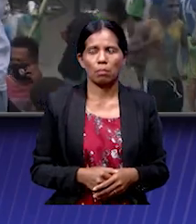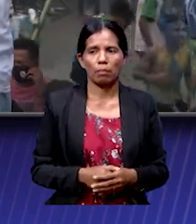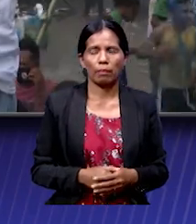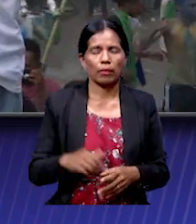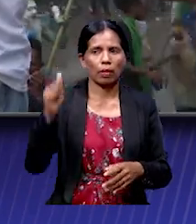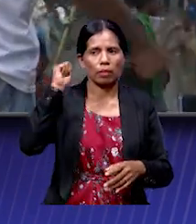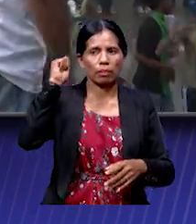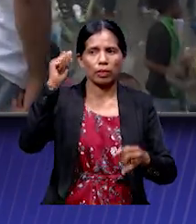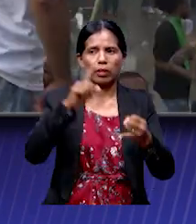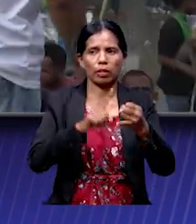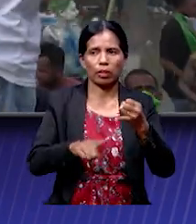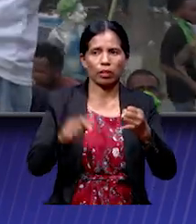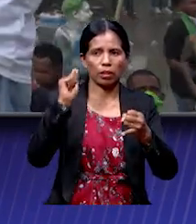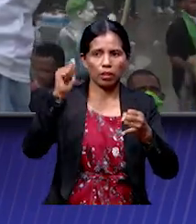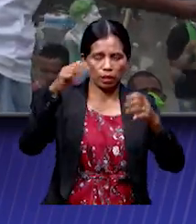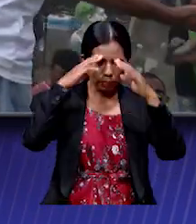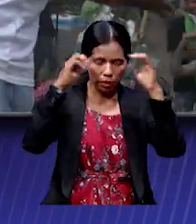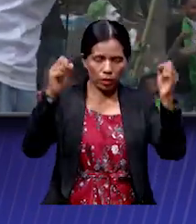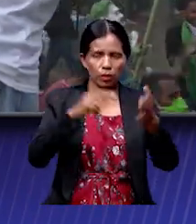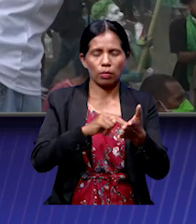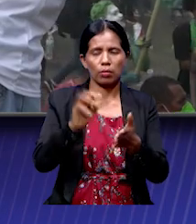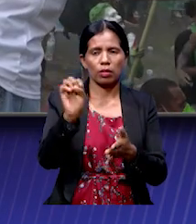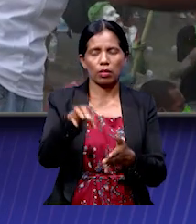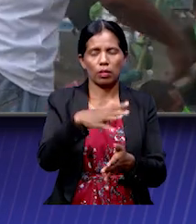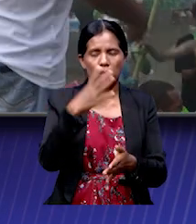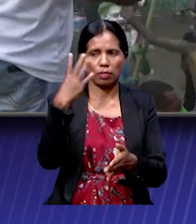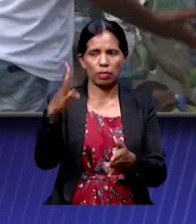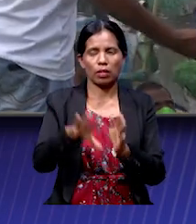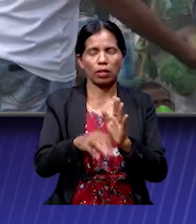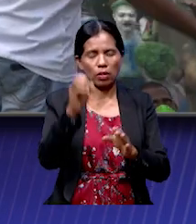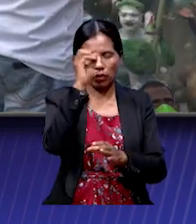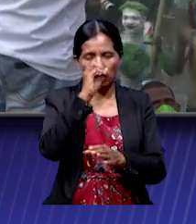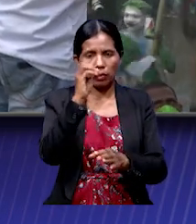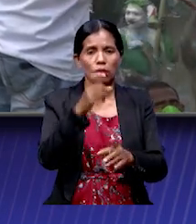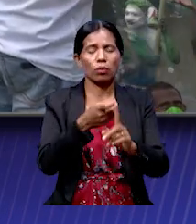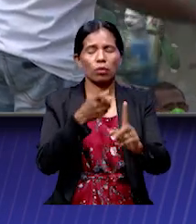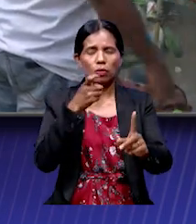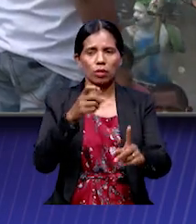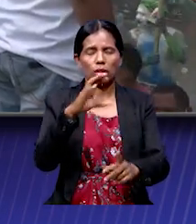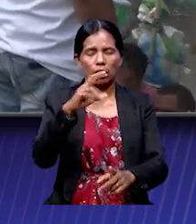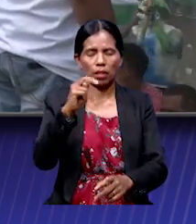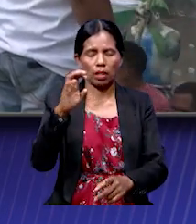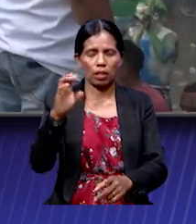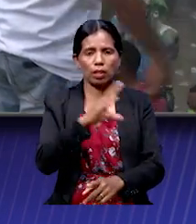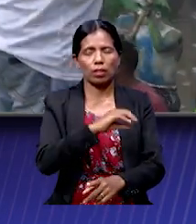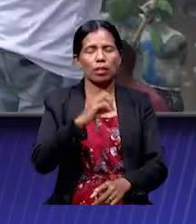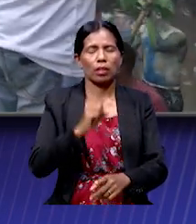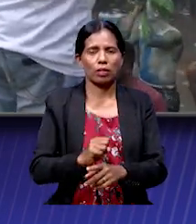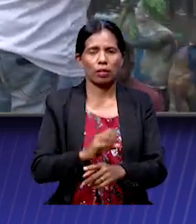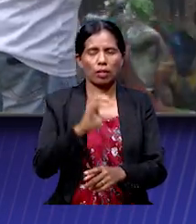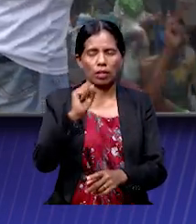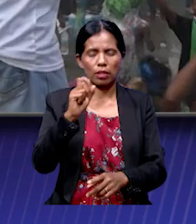Kampanye ikus kandidatu presiden di Republika Hunumeru Sorteu Sanulur Singhat ne hetan observasau musi sene stai no observador nasional